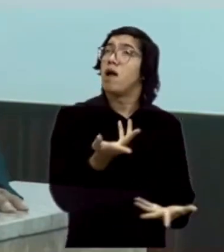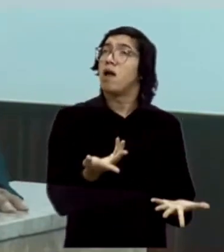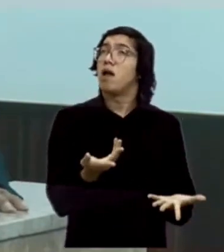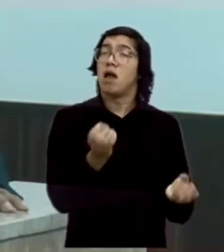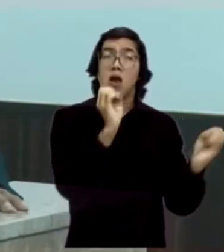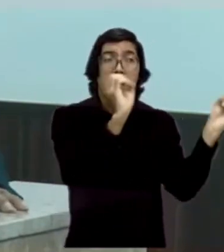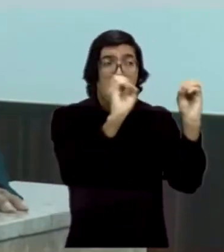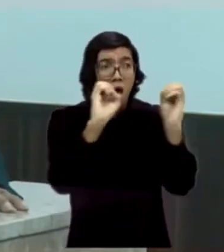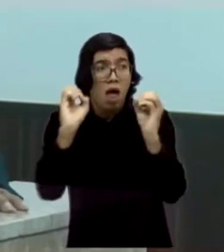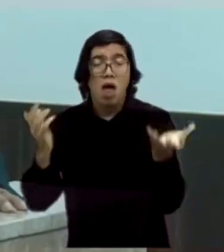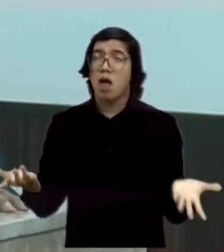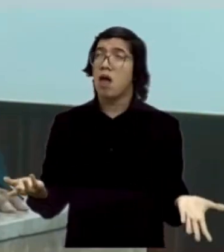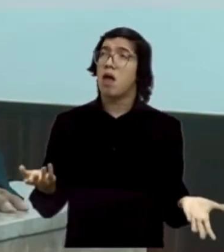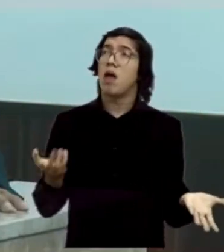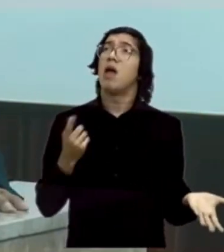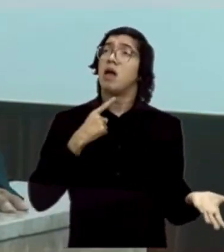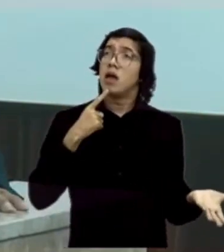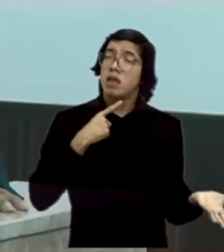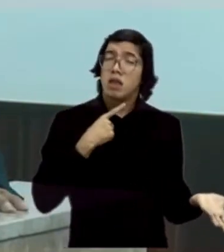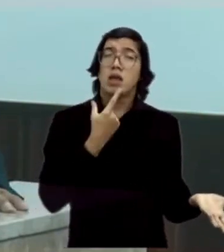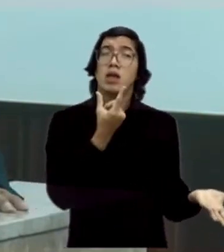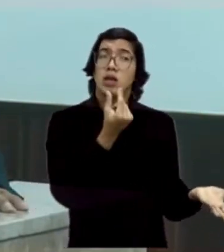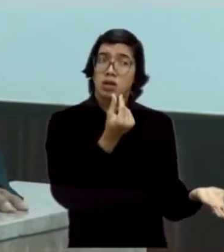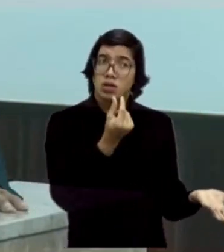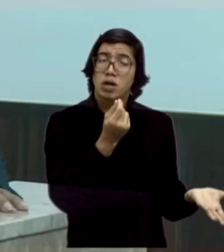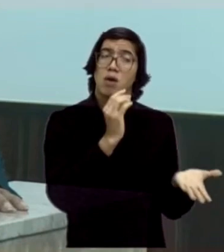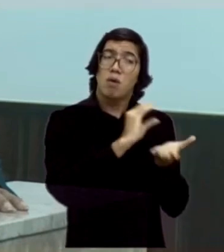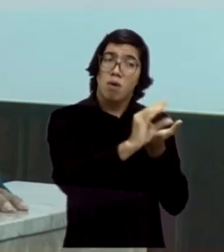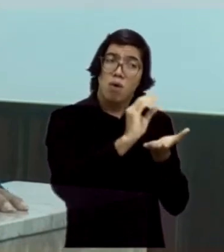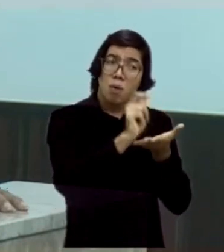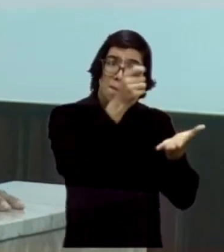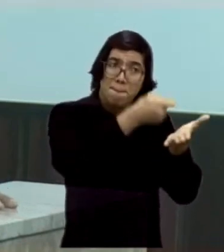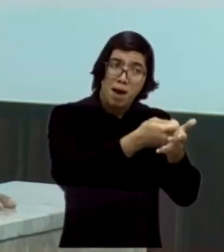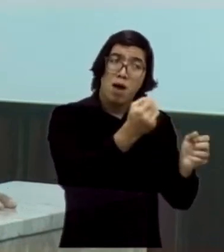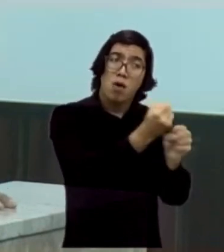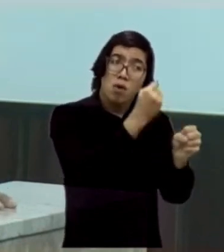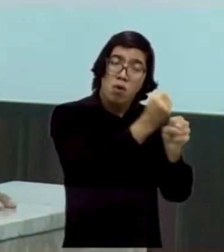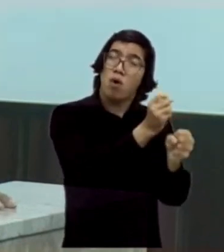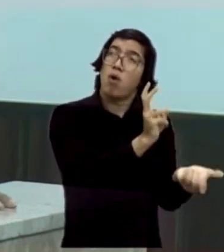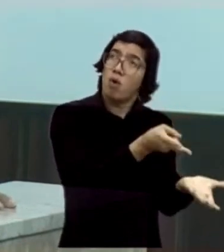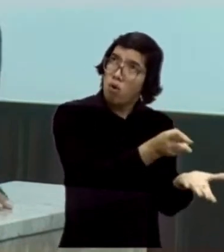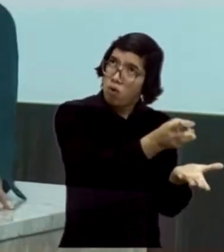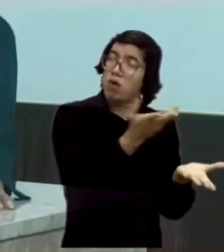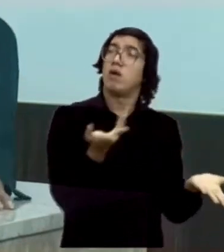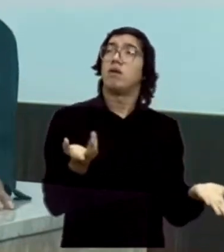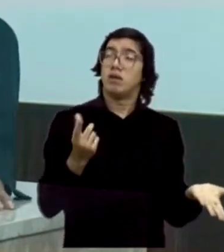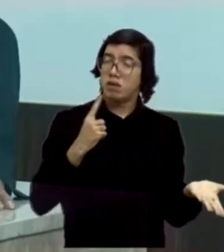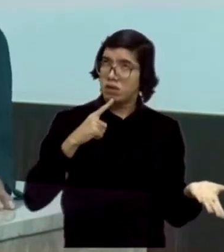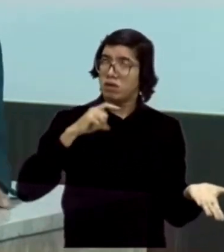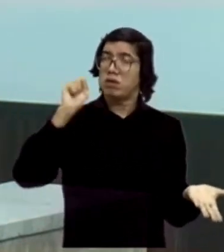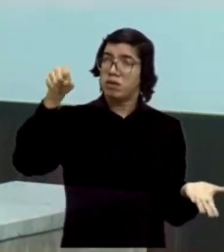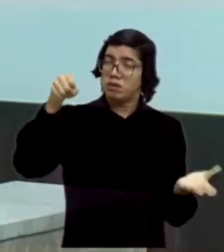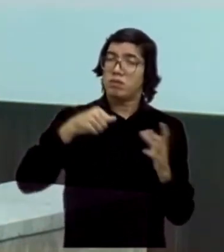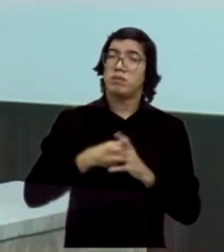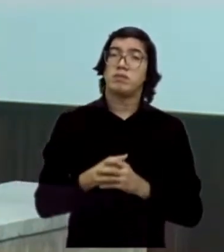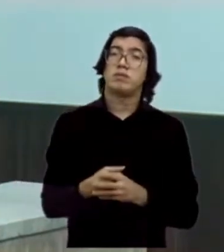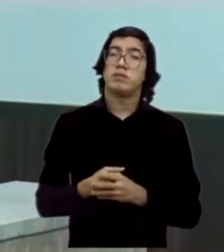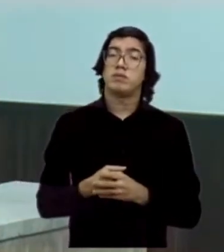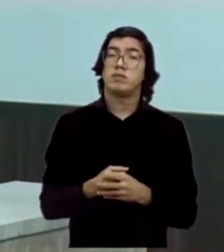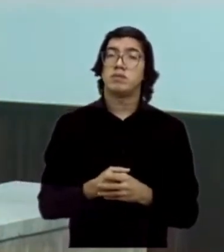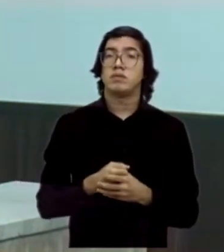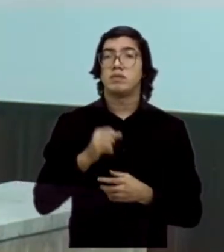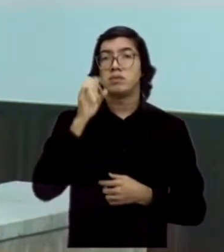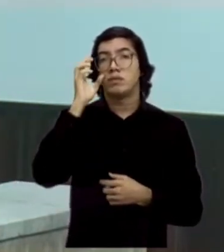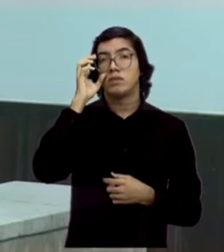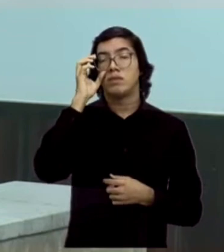O governo está fazendo com recurso próprio. Agora, o descontentamento individual também